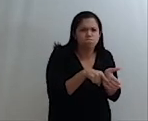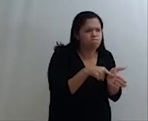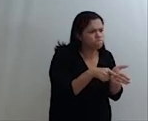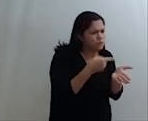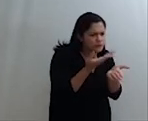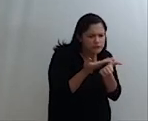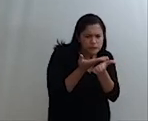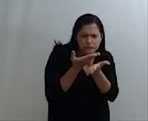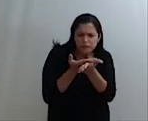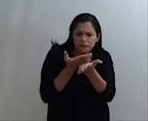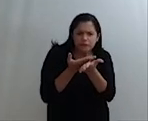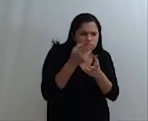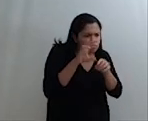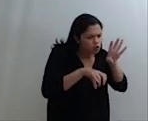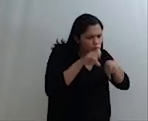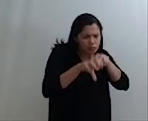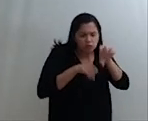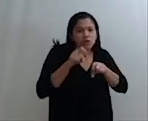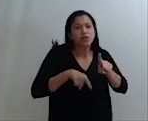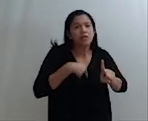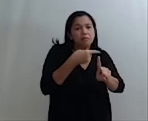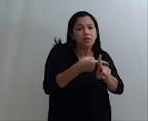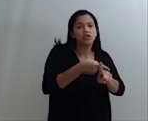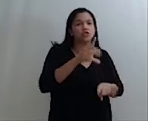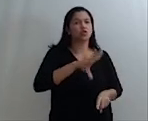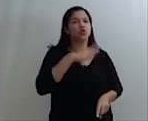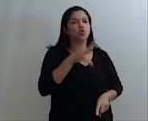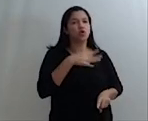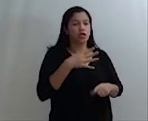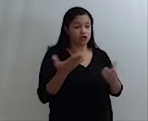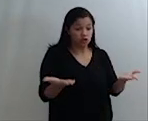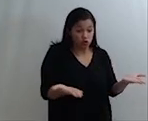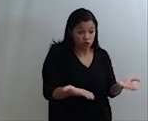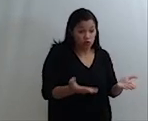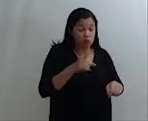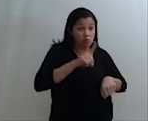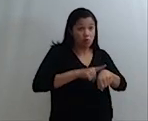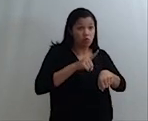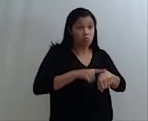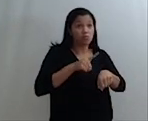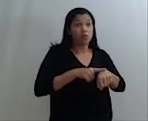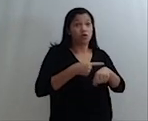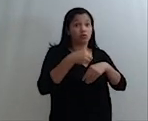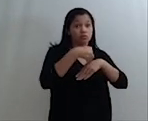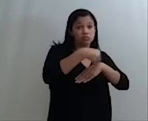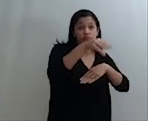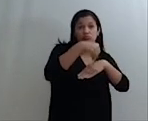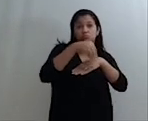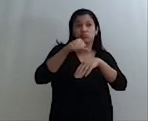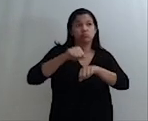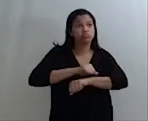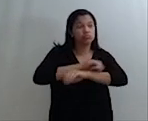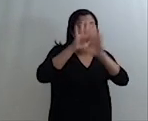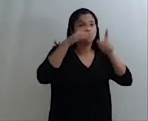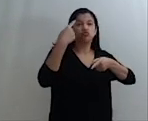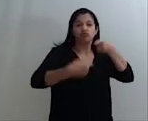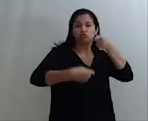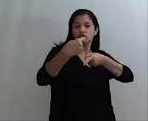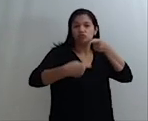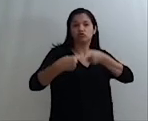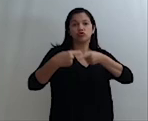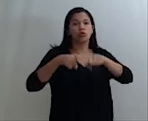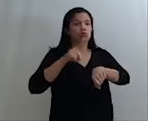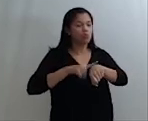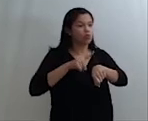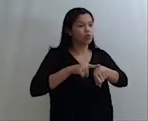como também pela sua coragem de no momento como isso ou seja trazer a discussão uma questão que aparentemente já